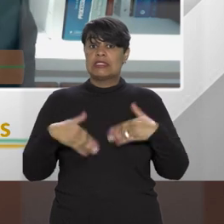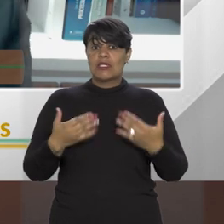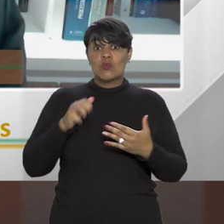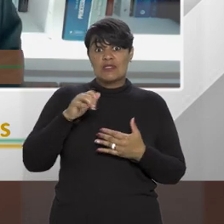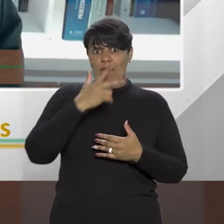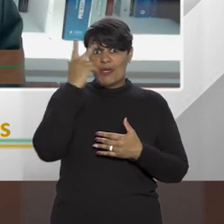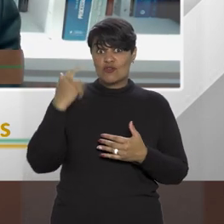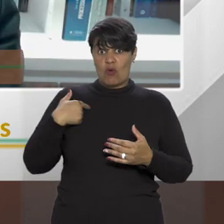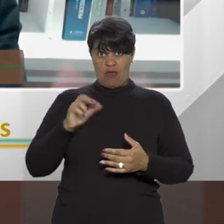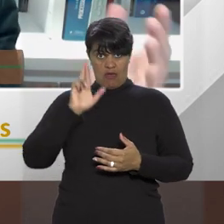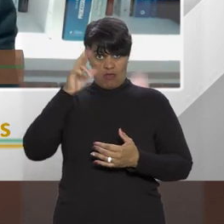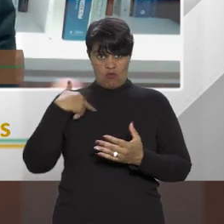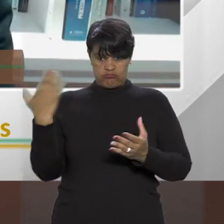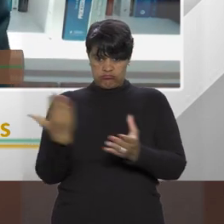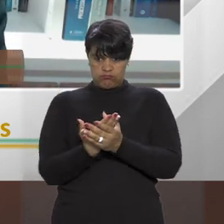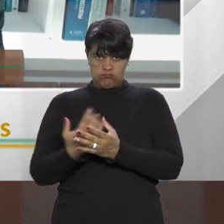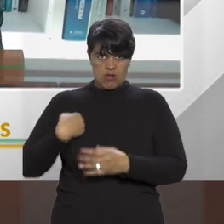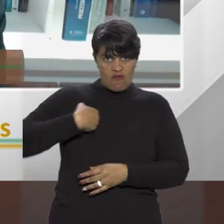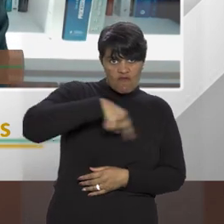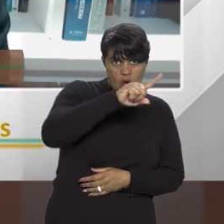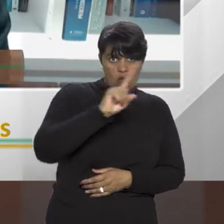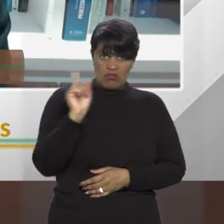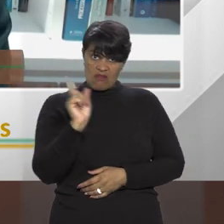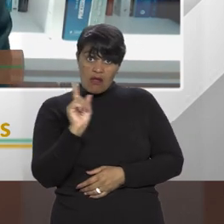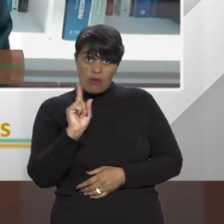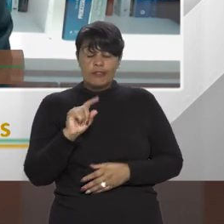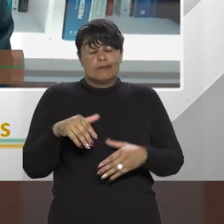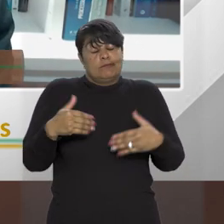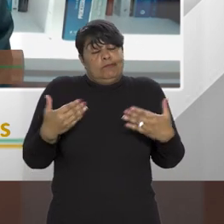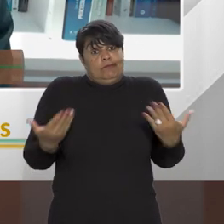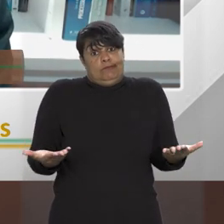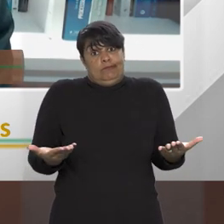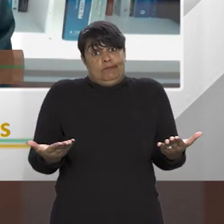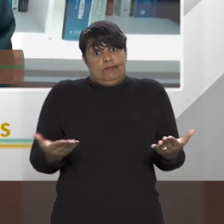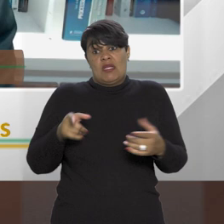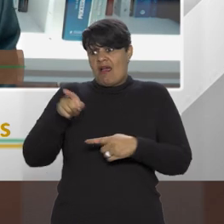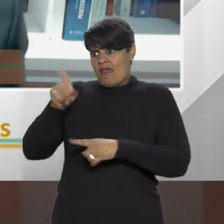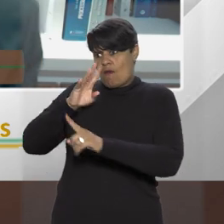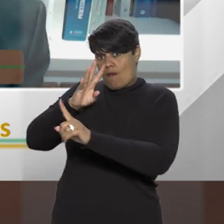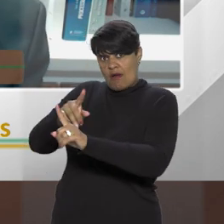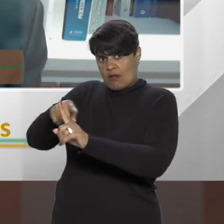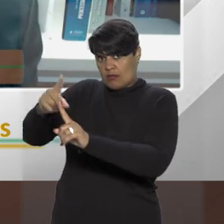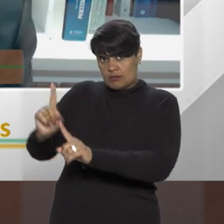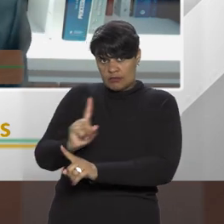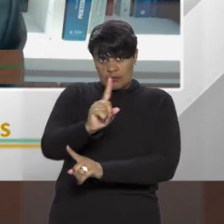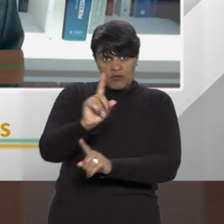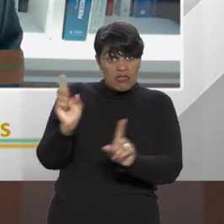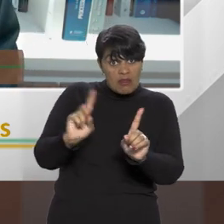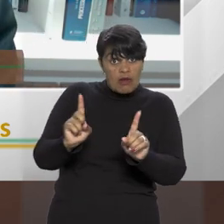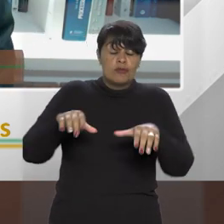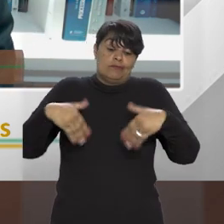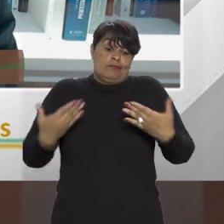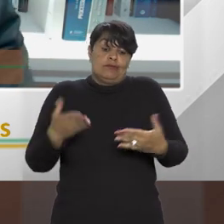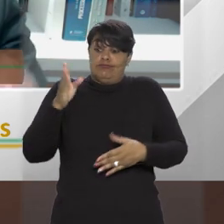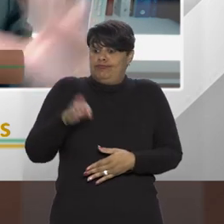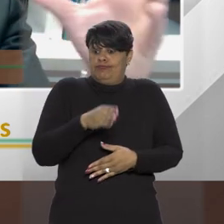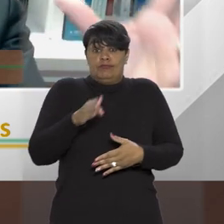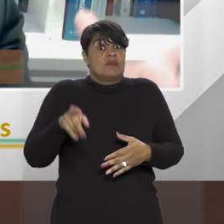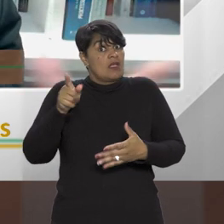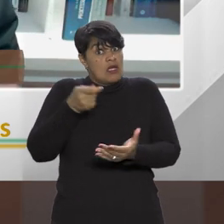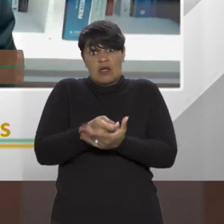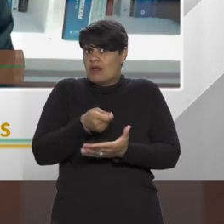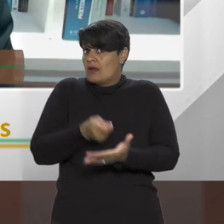vai à audiência, é caso de revelia, ou seja, ele é obrigado a Revelia, participar daquele ato processual. Vejam, portanto, que a gente não tem aqui, propriamente